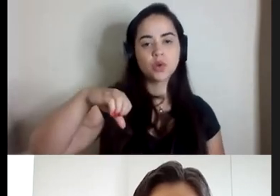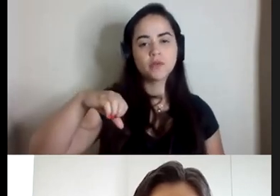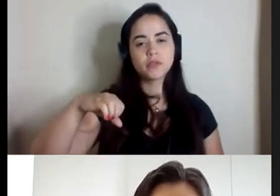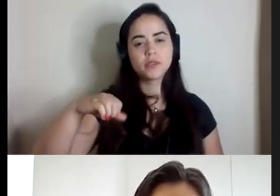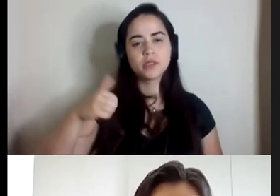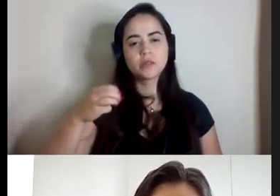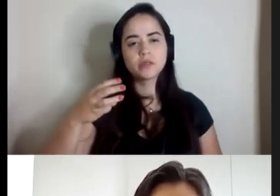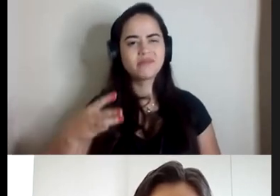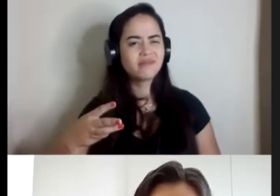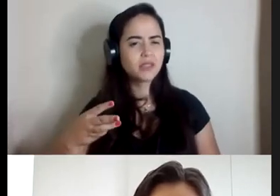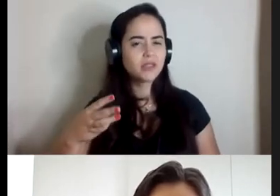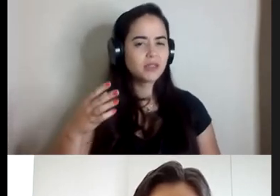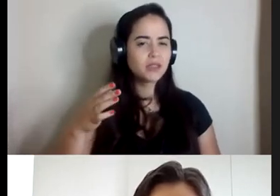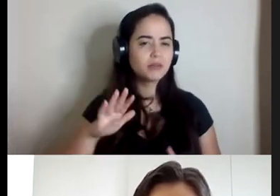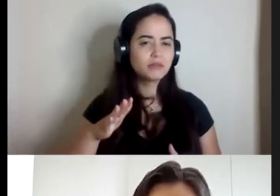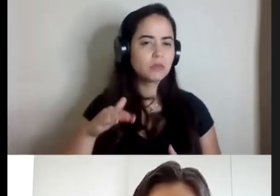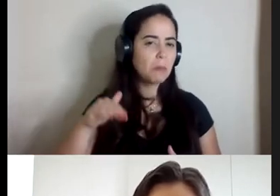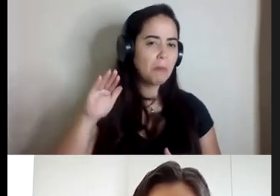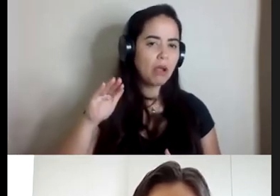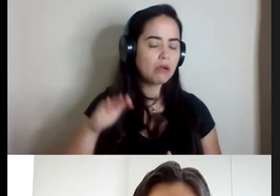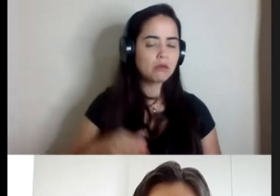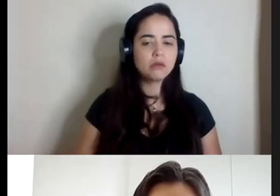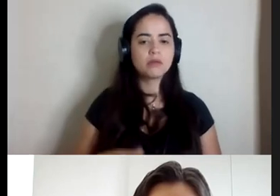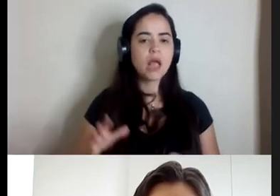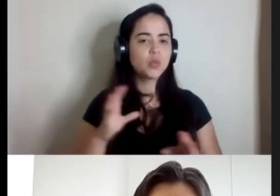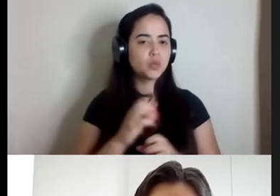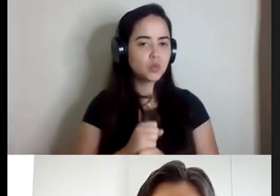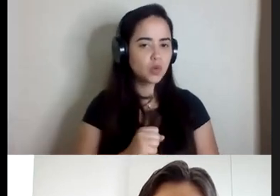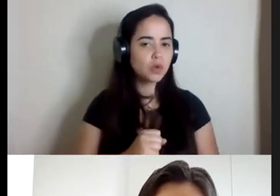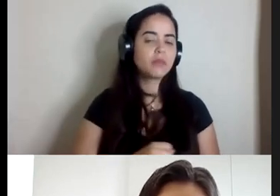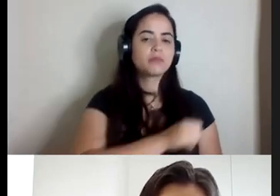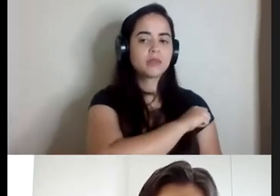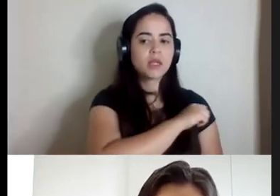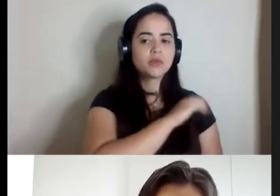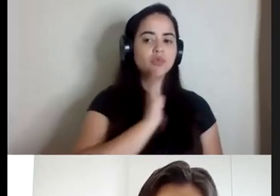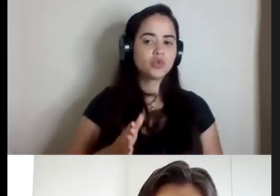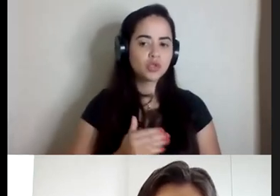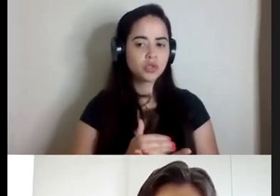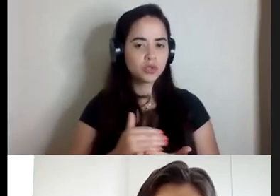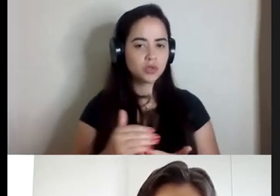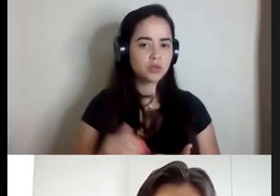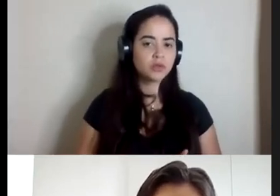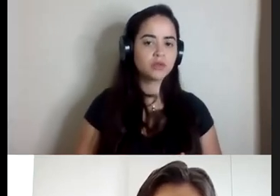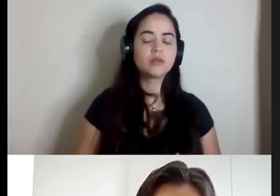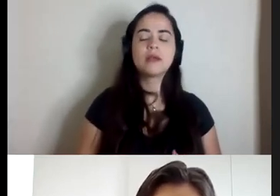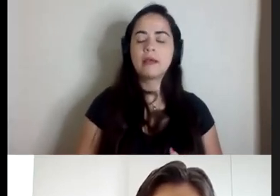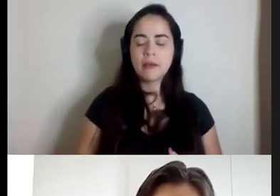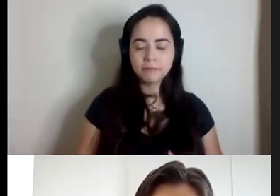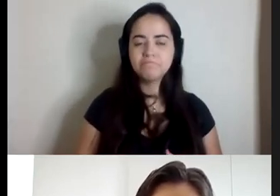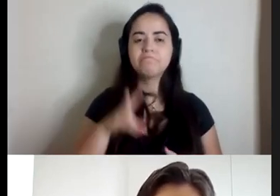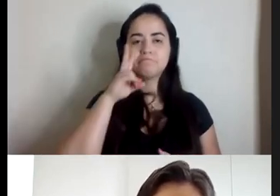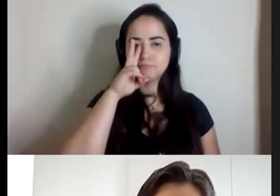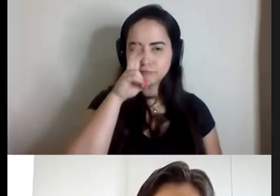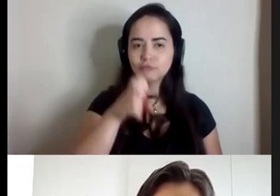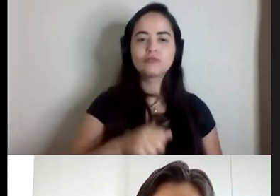913, se não me engano, um pouquinho mais, e aí somando com os que ainda estavam, enfim, é um titã, de fato, né?